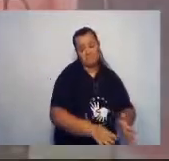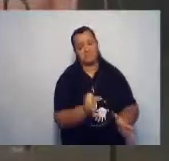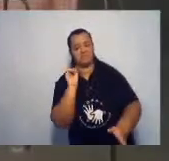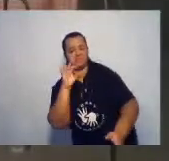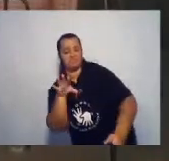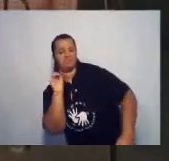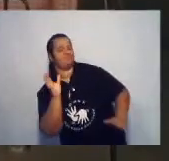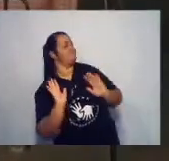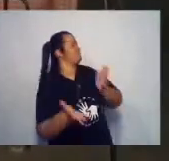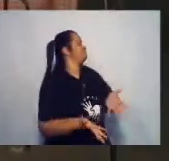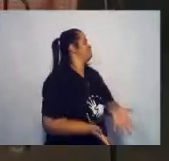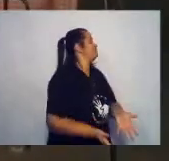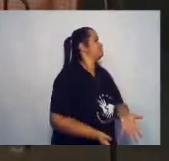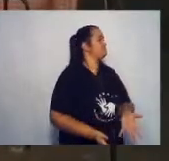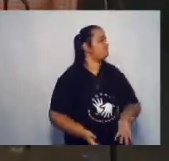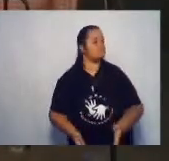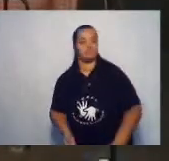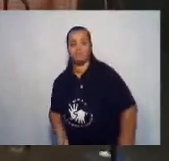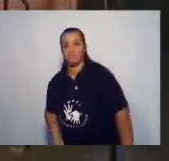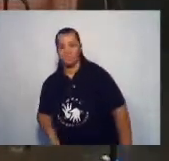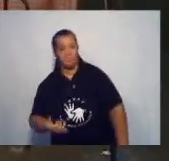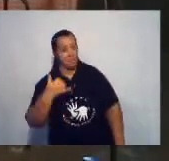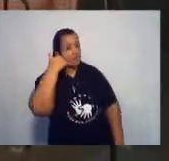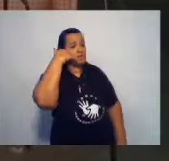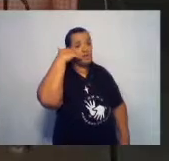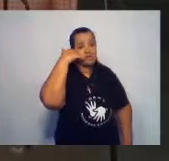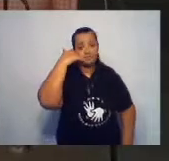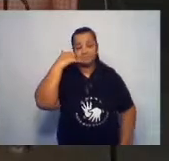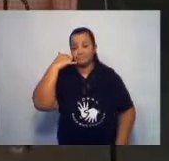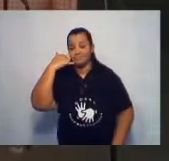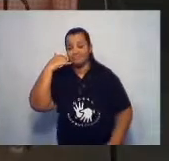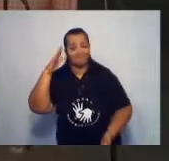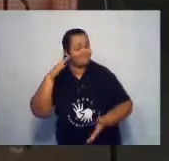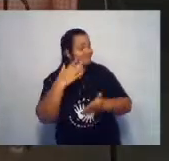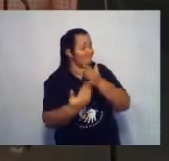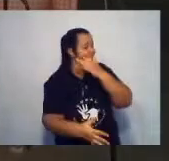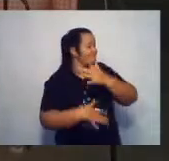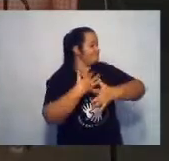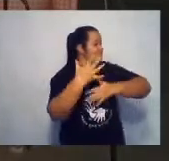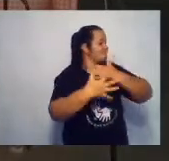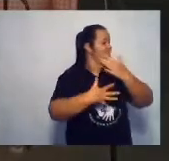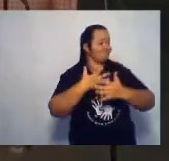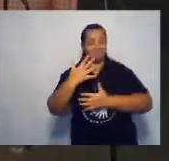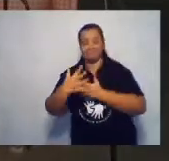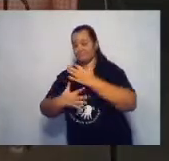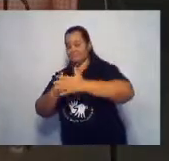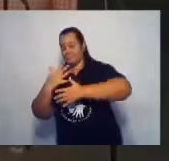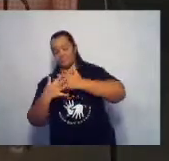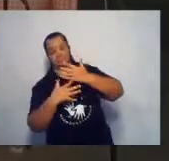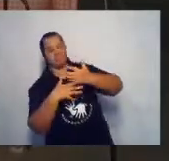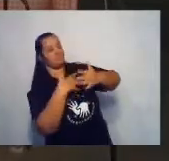tomado um rumo na vida, mas desandou com a sua ligação perdida.